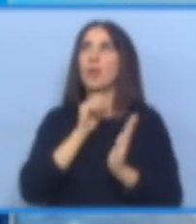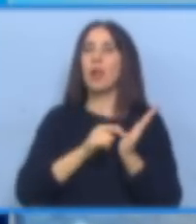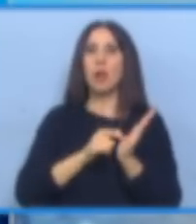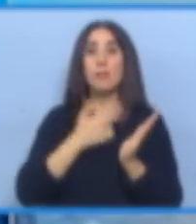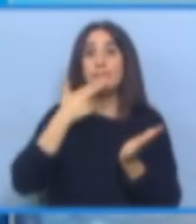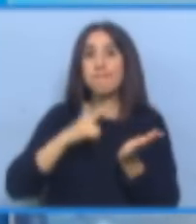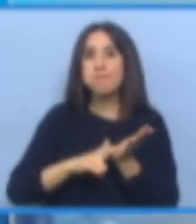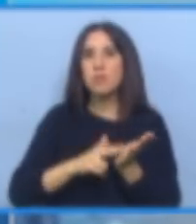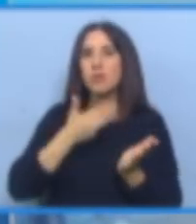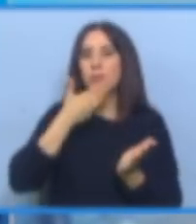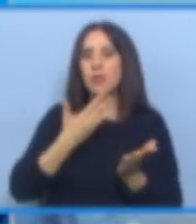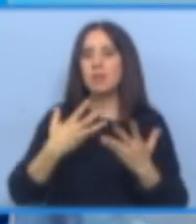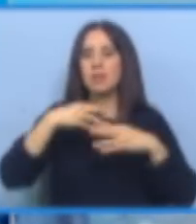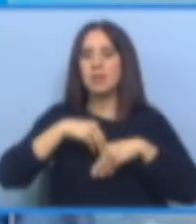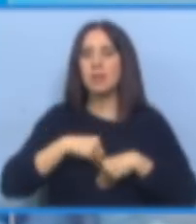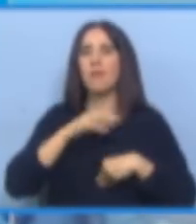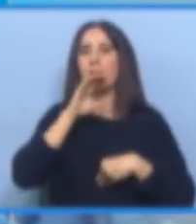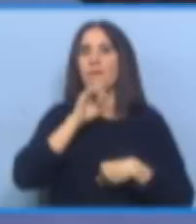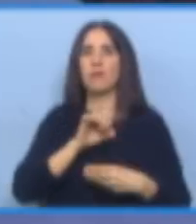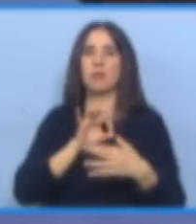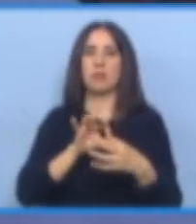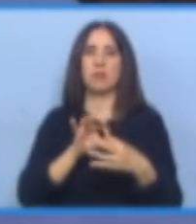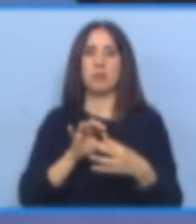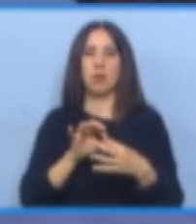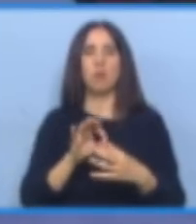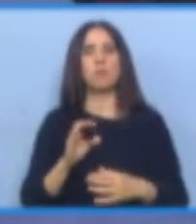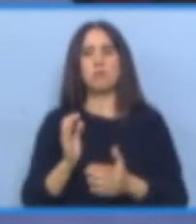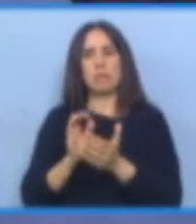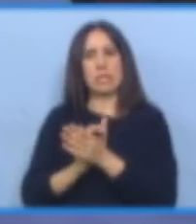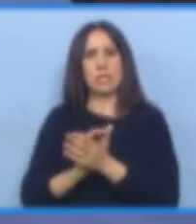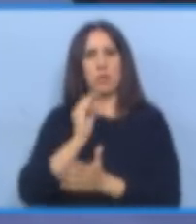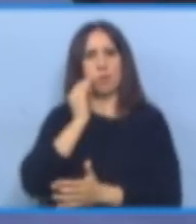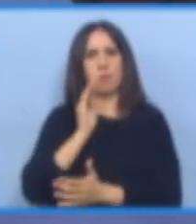coisa é fazer a experiência da filiação. Uma coisa é estar casado